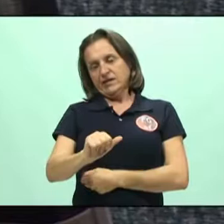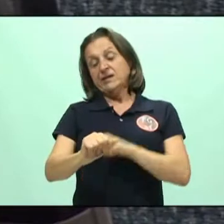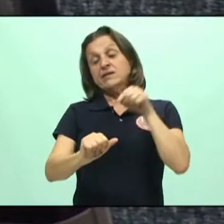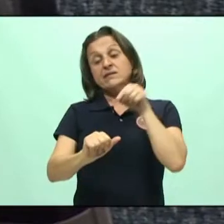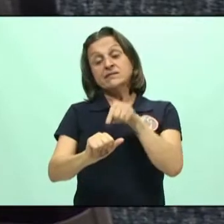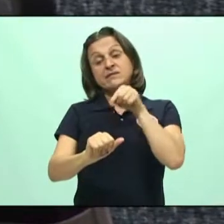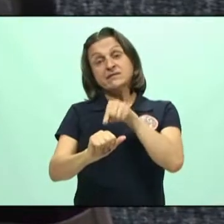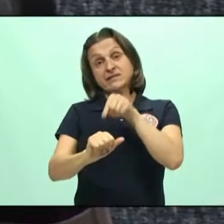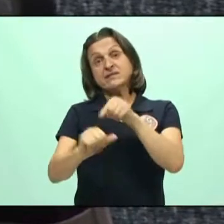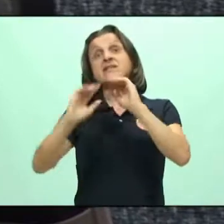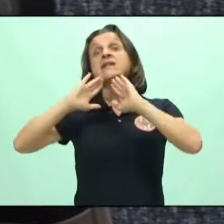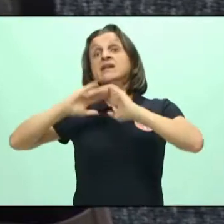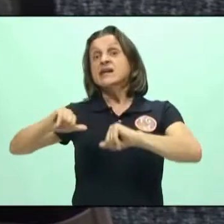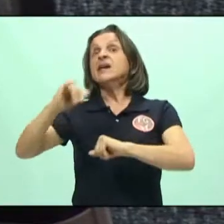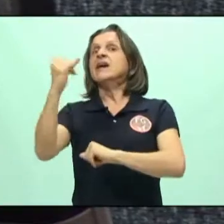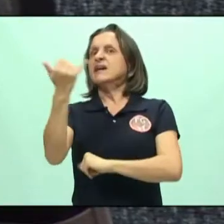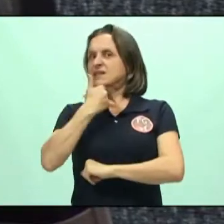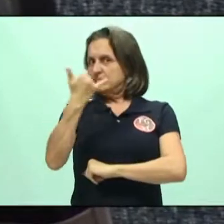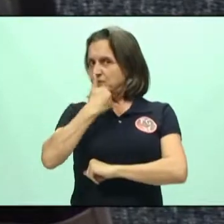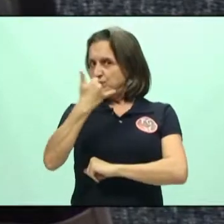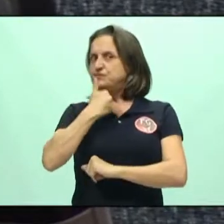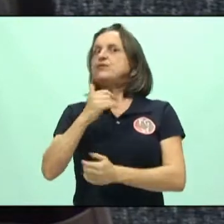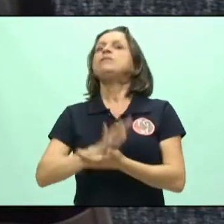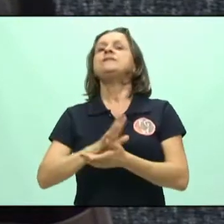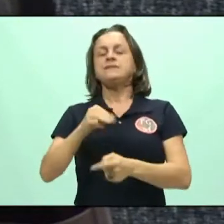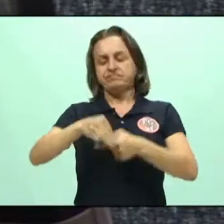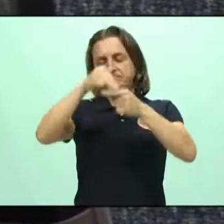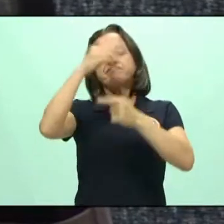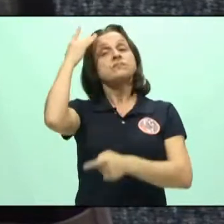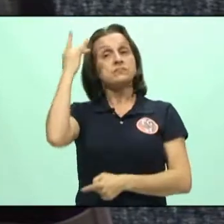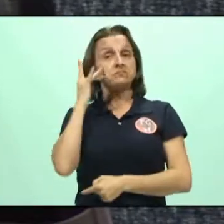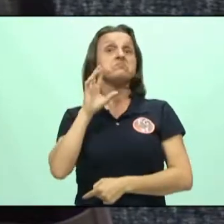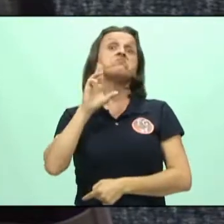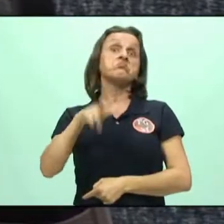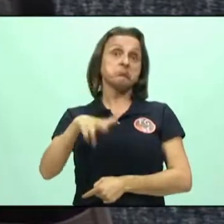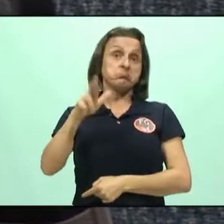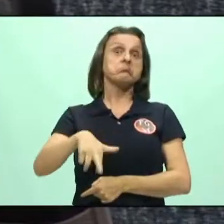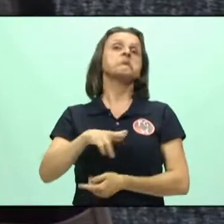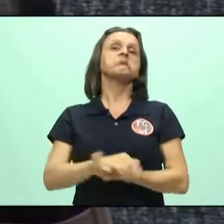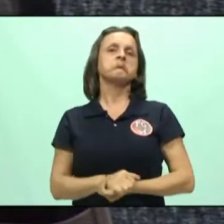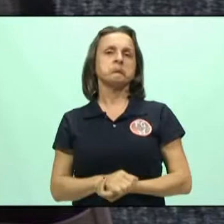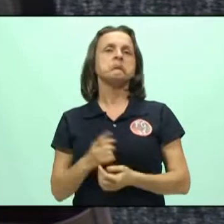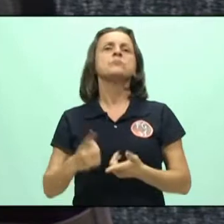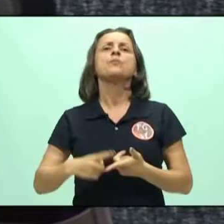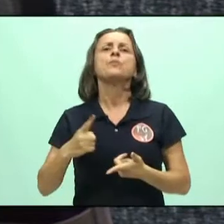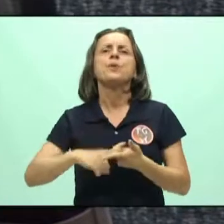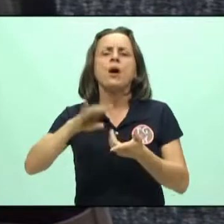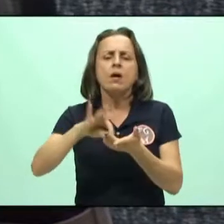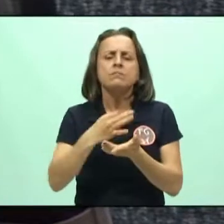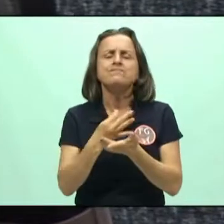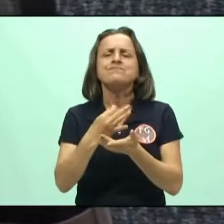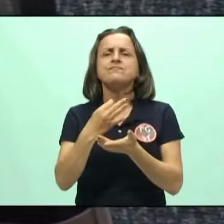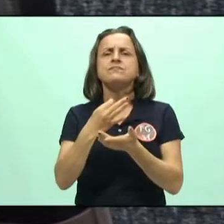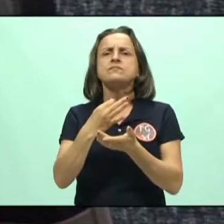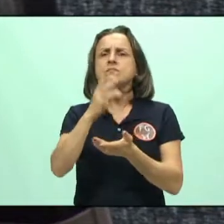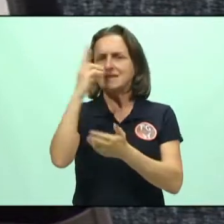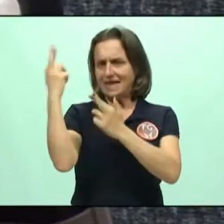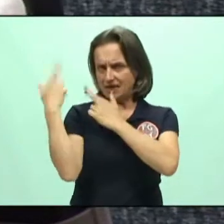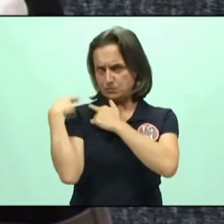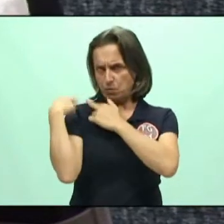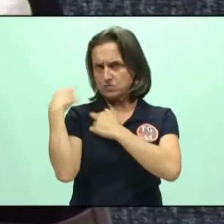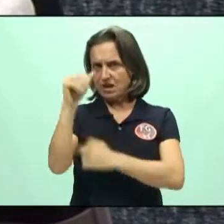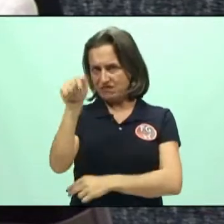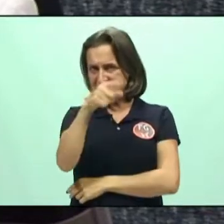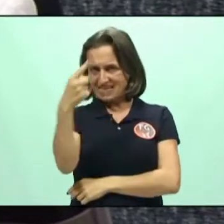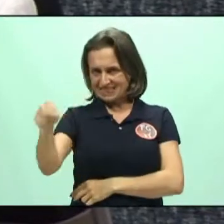município eu acho que ela tem toda a razão que ter feito isso porque os autores da ação popular que está questionando